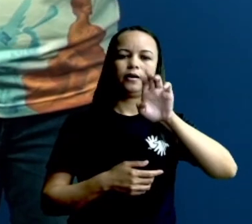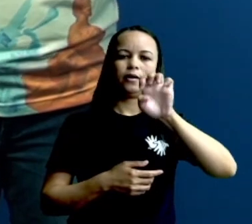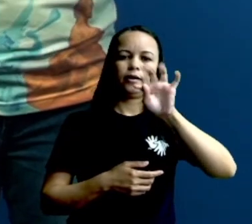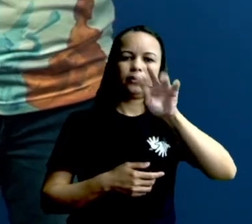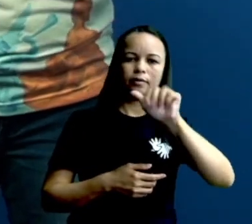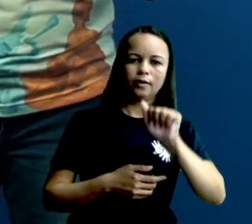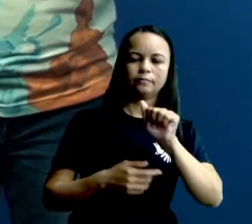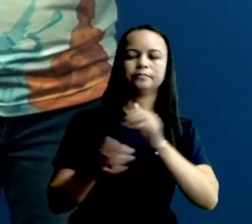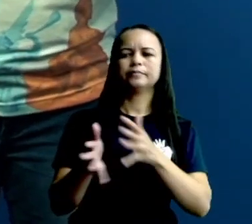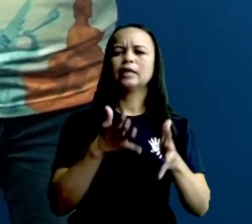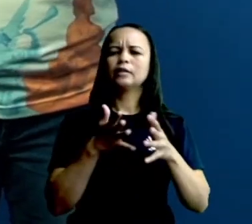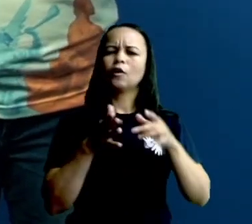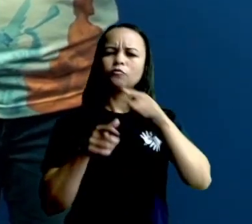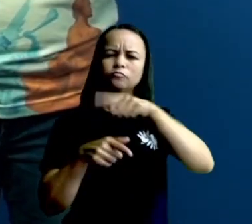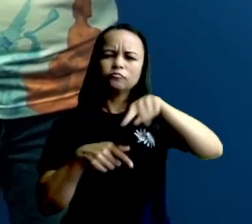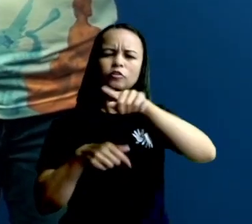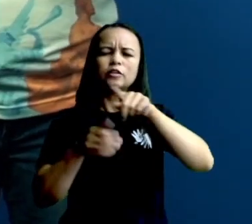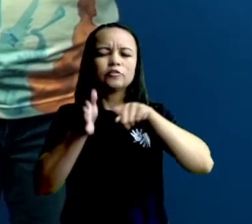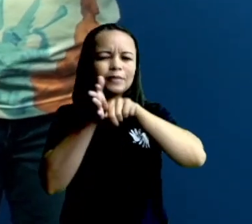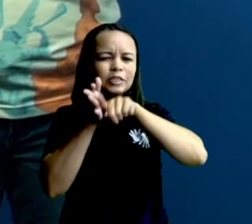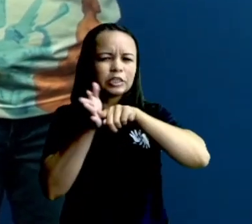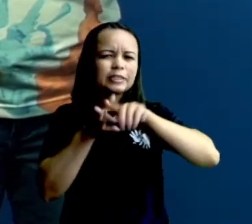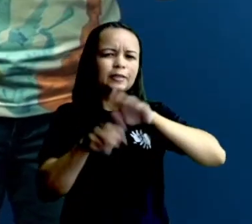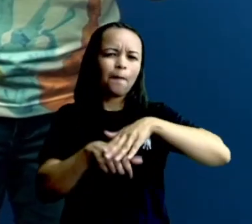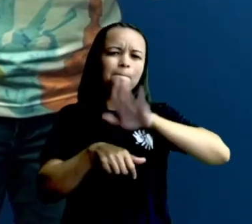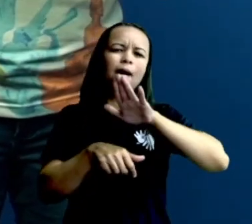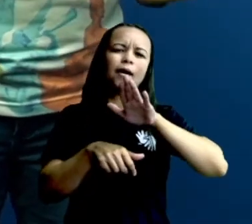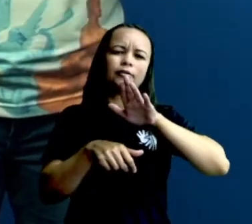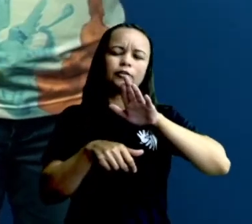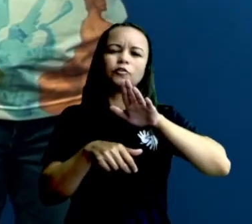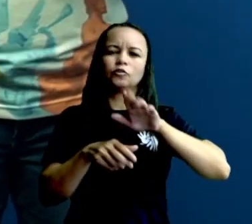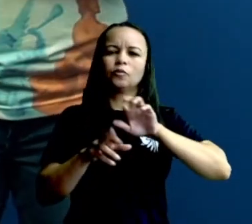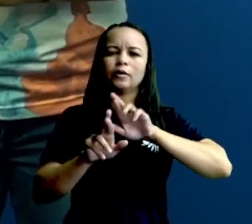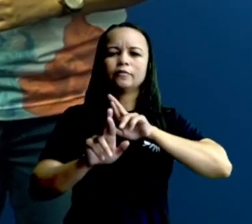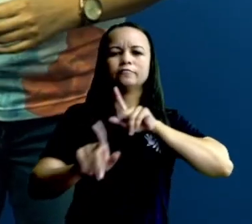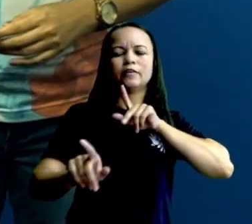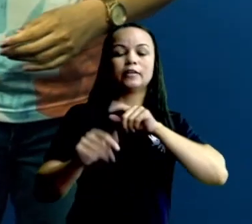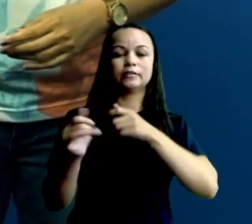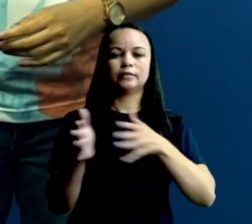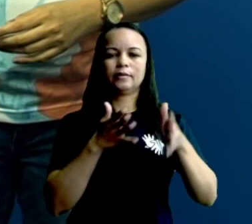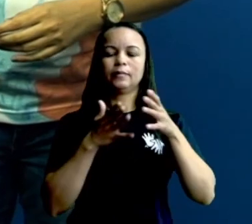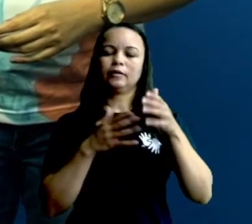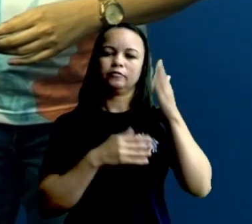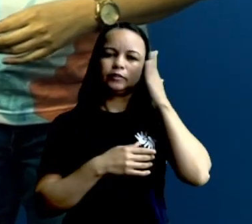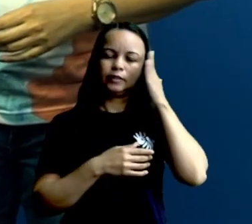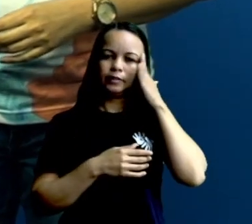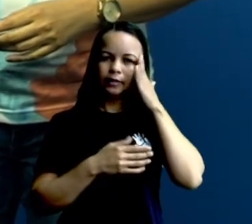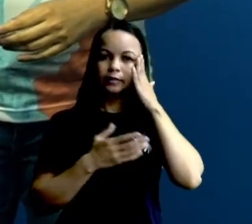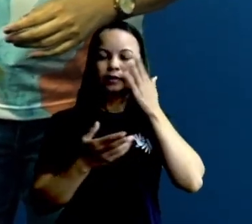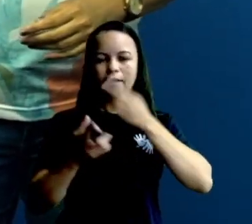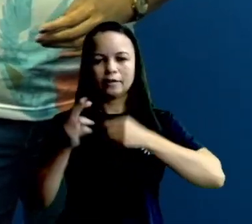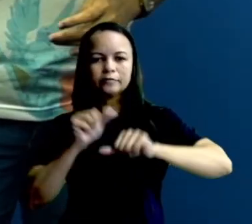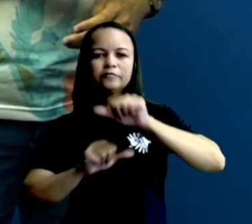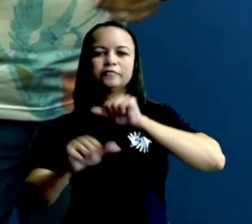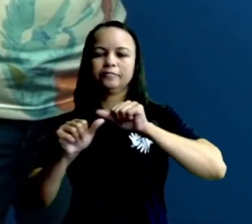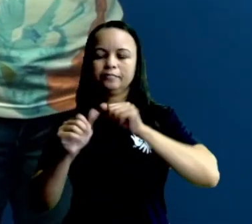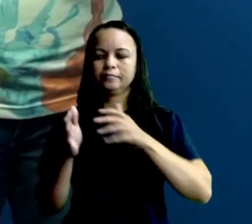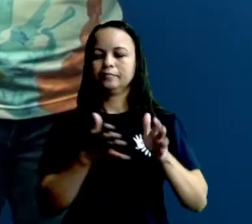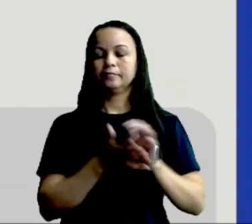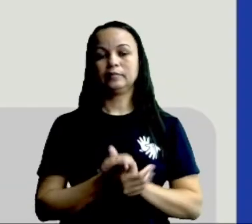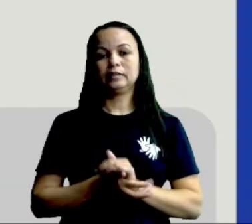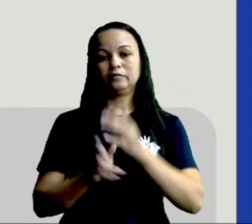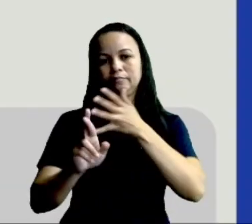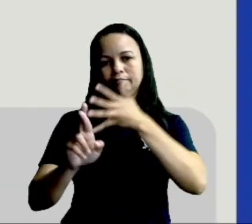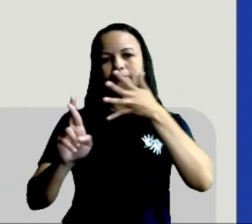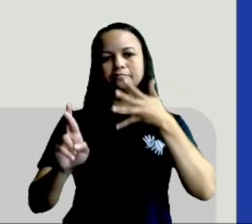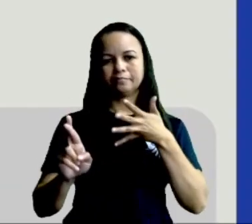vocês. Pesquisa mais sobre a inversa, porque entendendo a direta fica muito mais fácil de você compreender a inversa. Então, fica aí